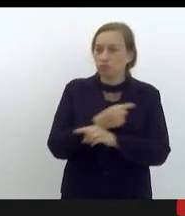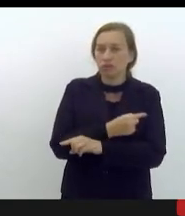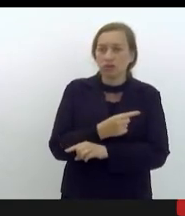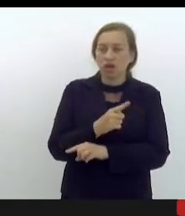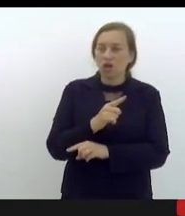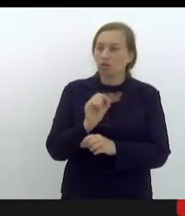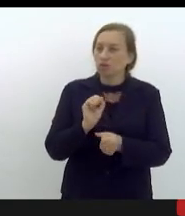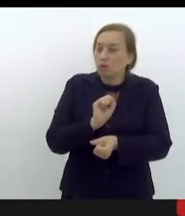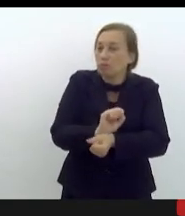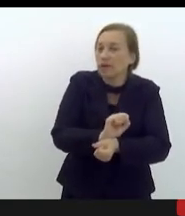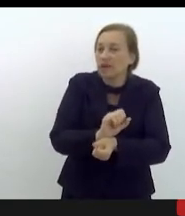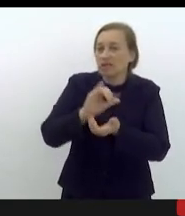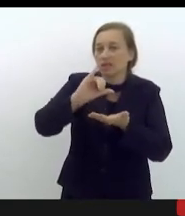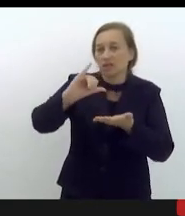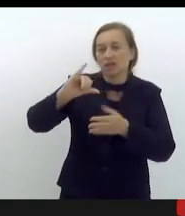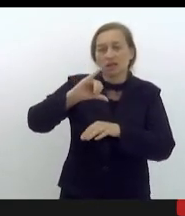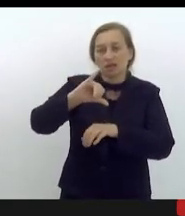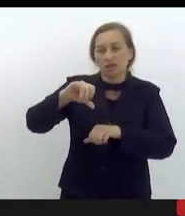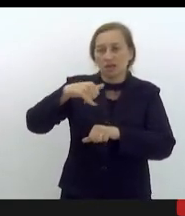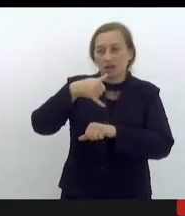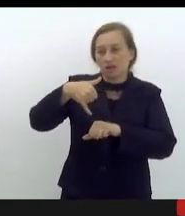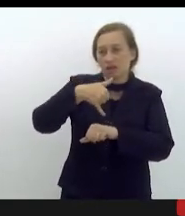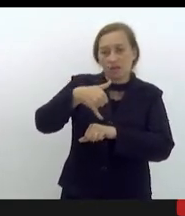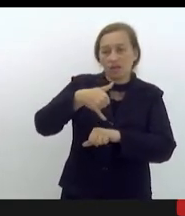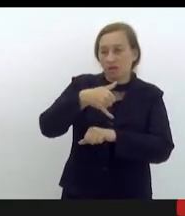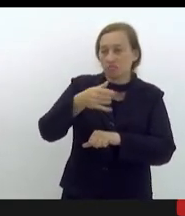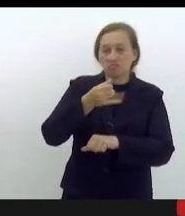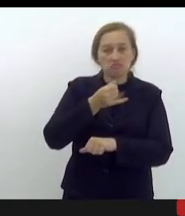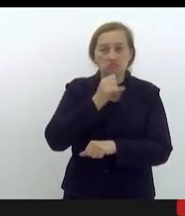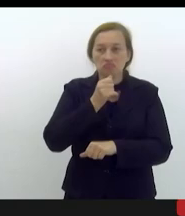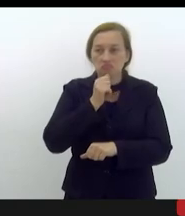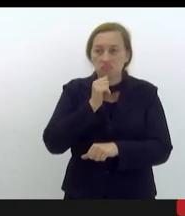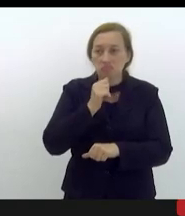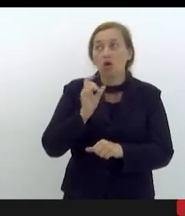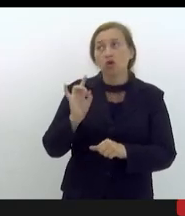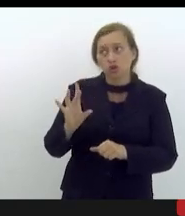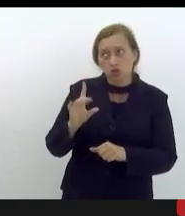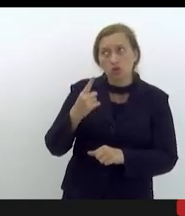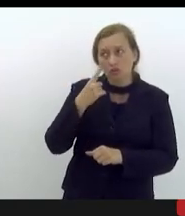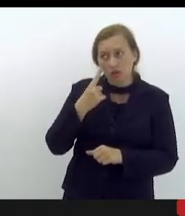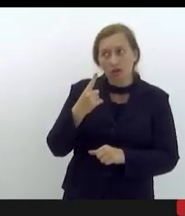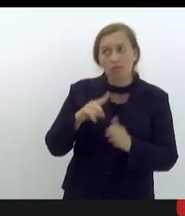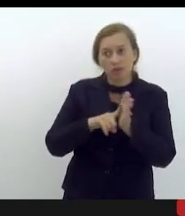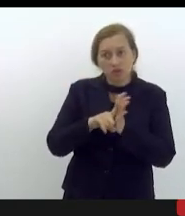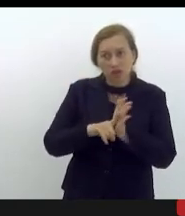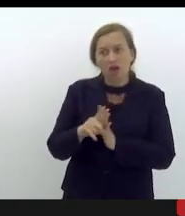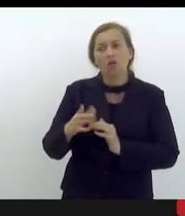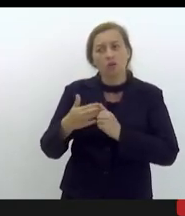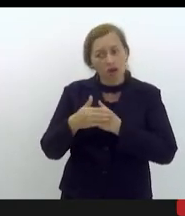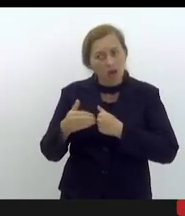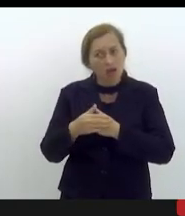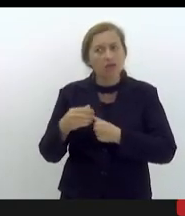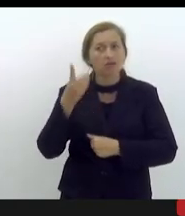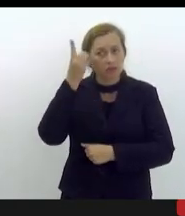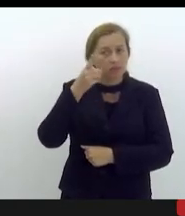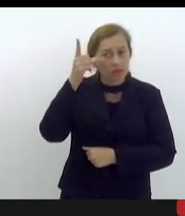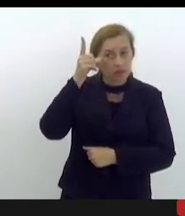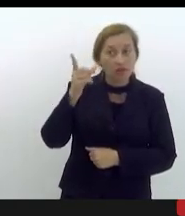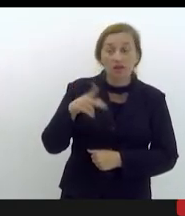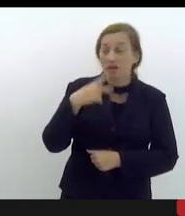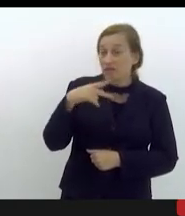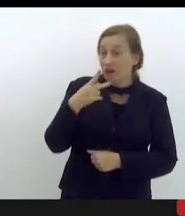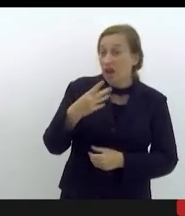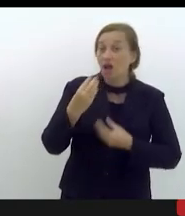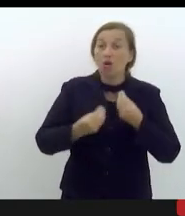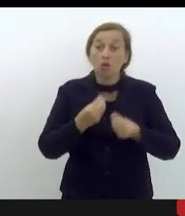em sistema nenhum é só me pesquisar que você vai ver Lucinha com todo carinho Espera aí daqui a pouco vão dizer